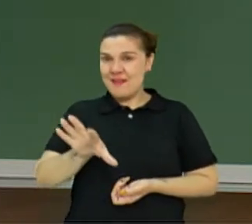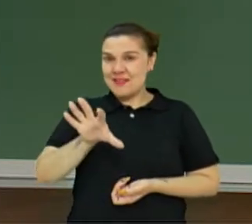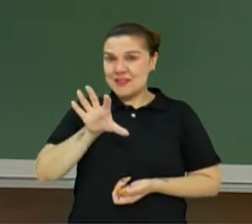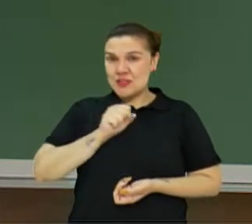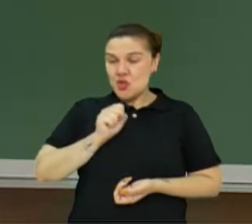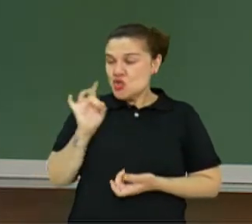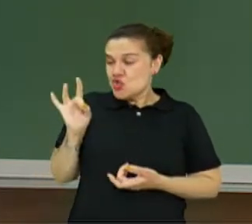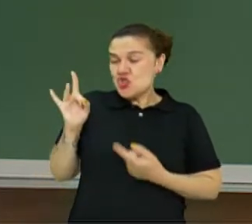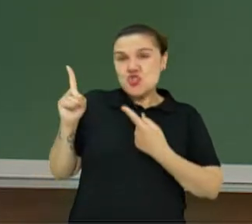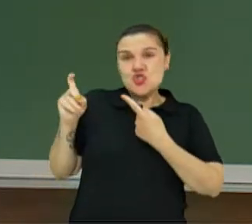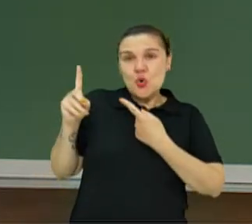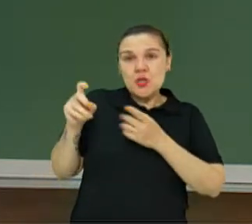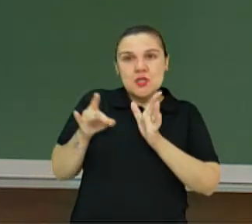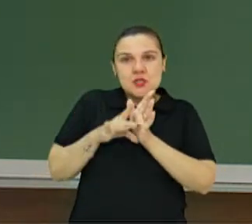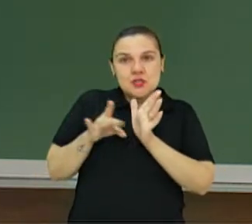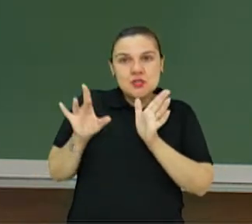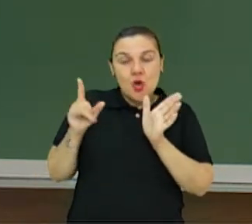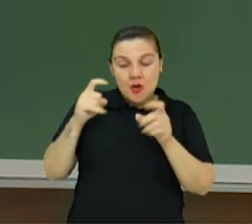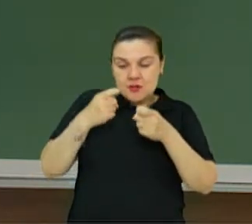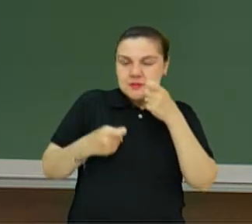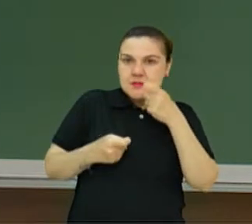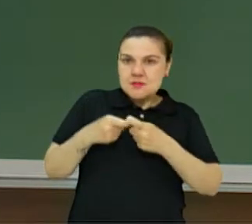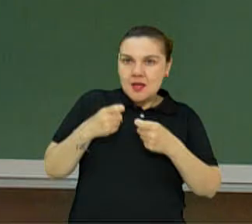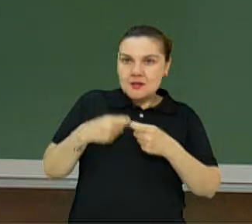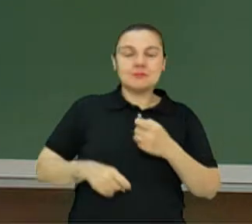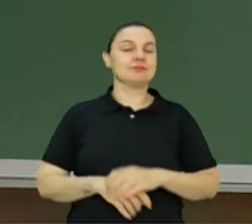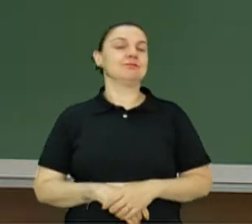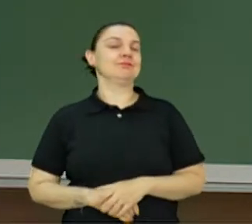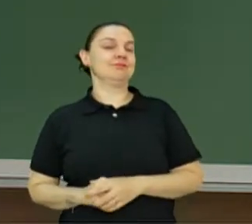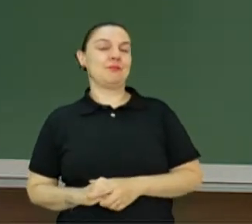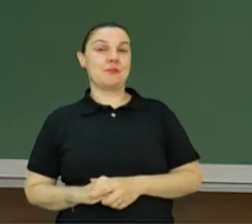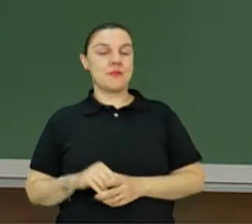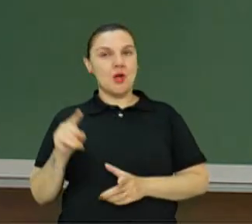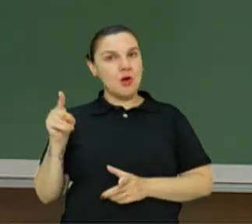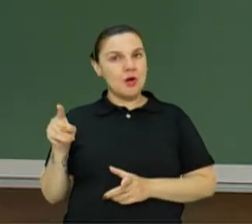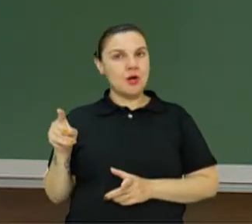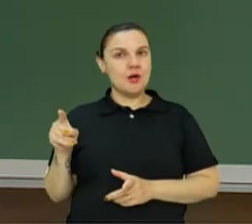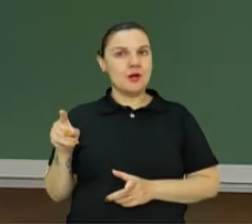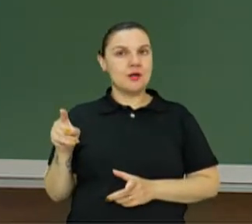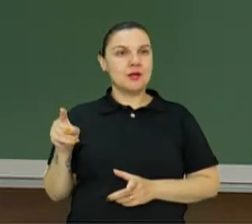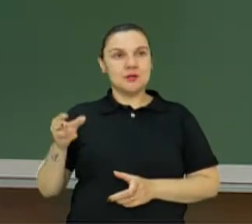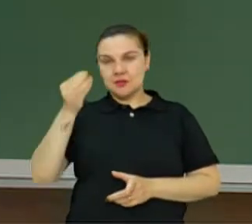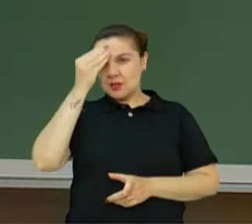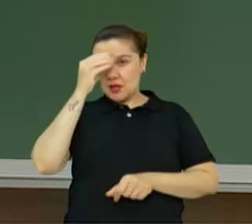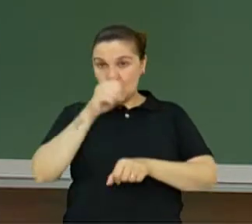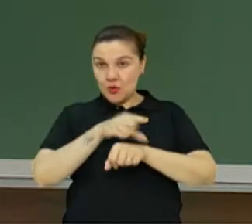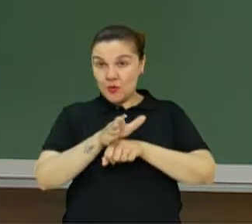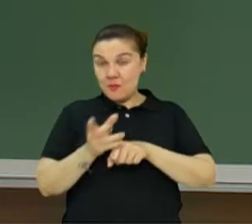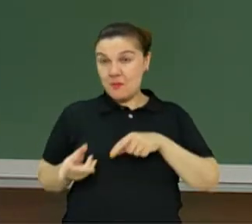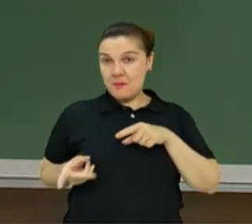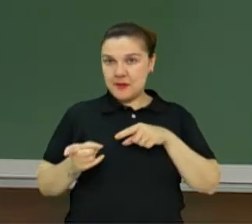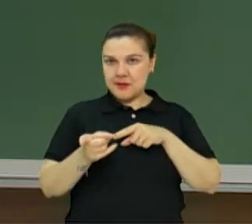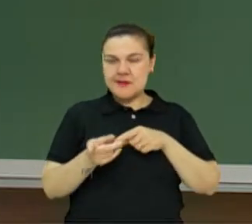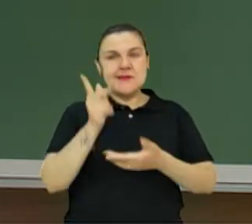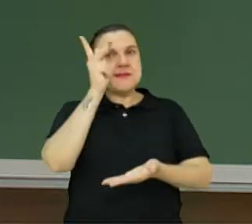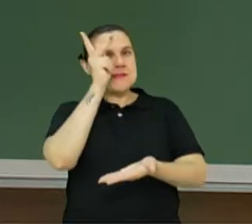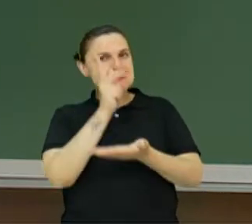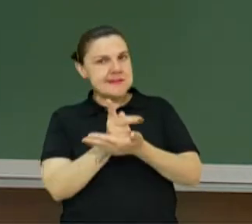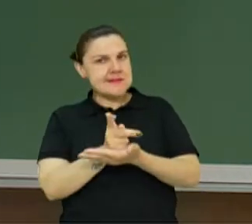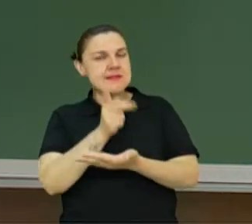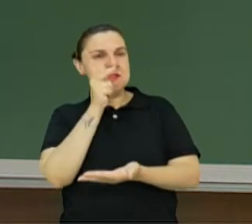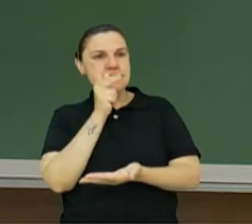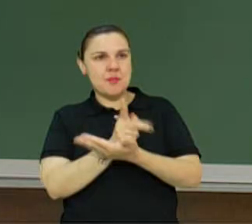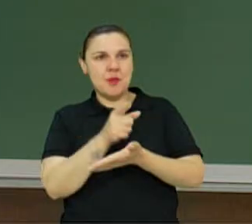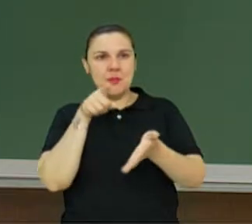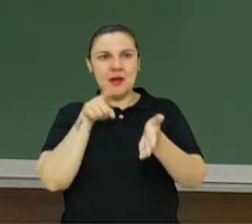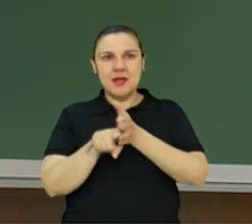transmitida exclusivamente pelas vias sexuais. Guarda isso como uma dica aí para sempre. Sempre que numa